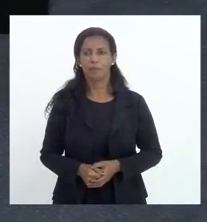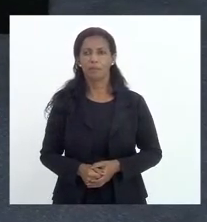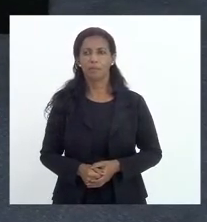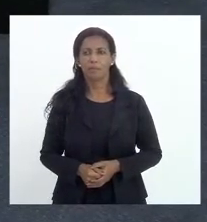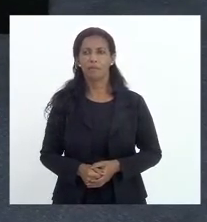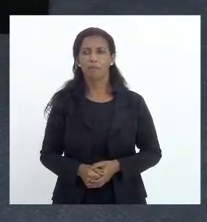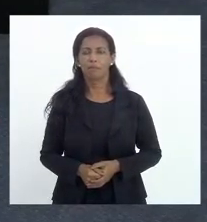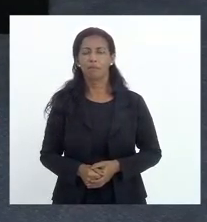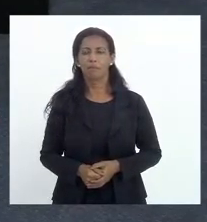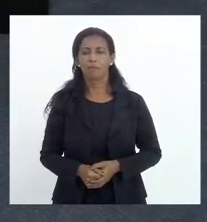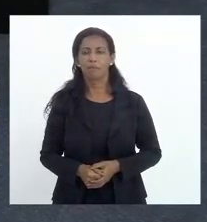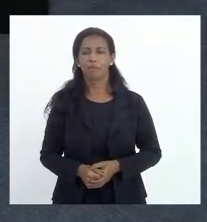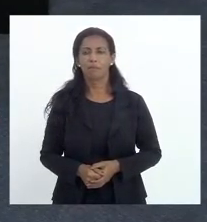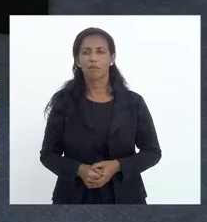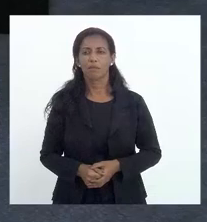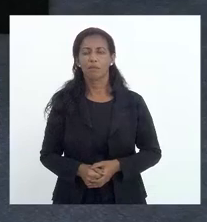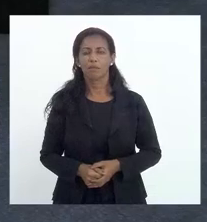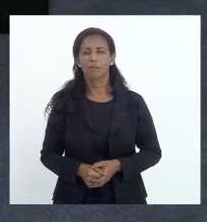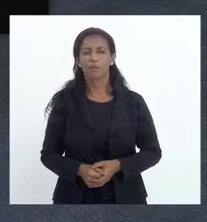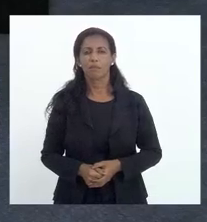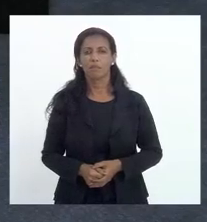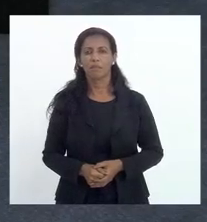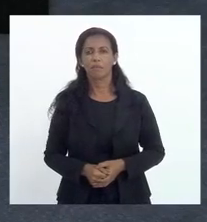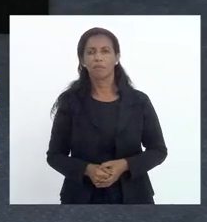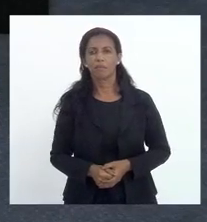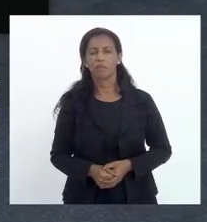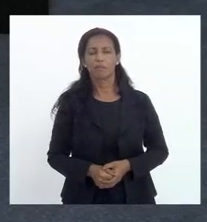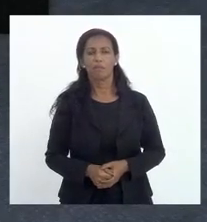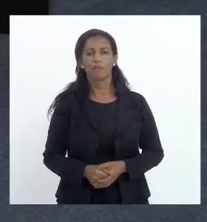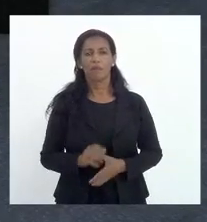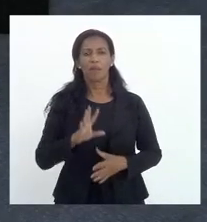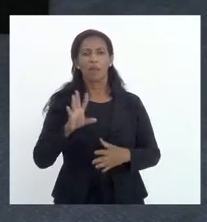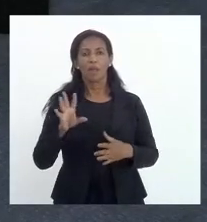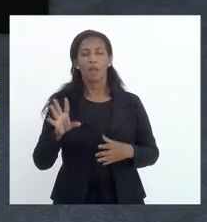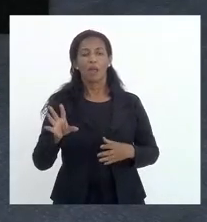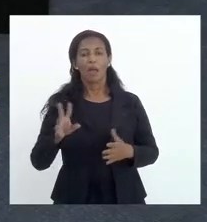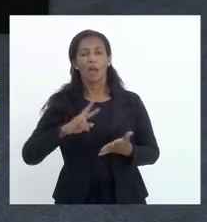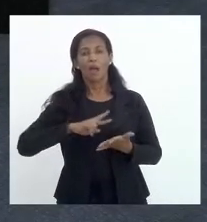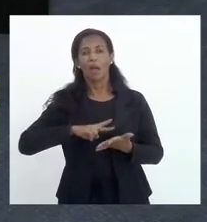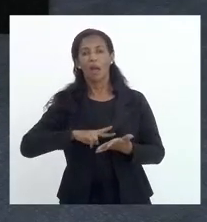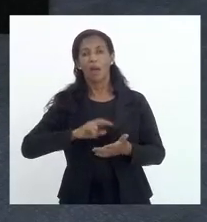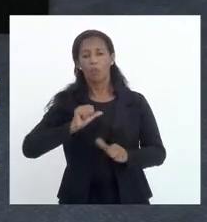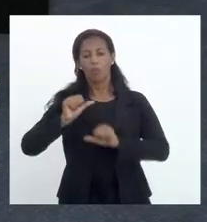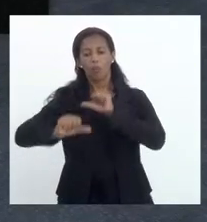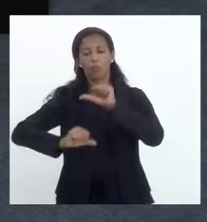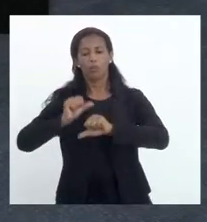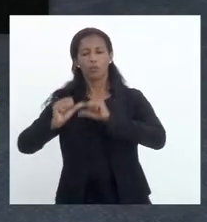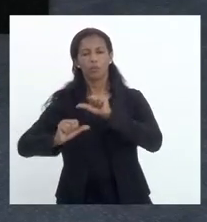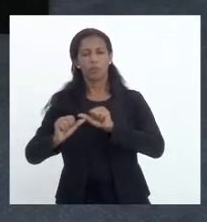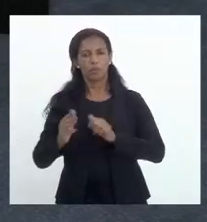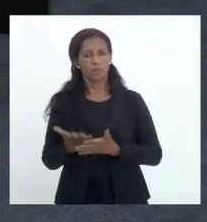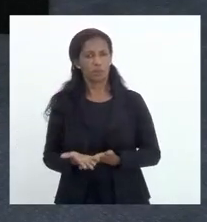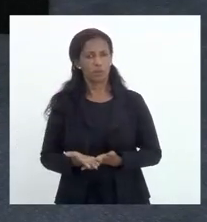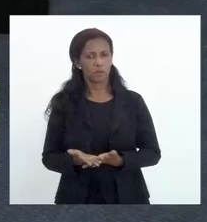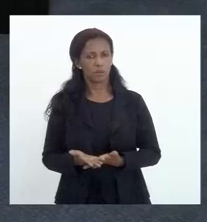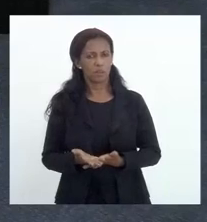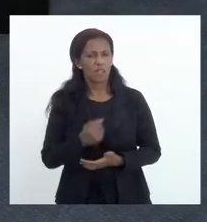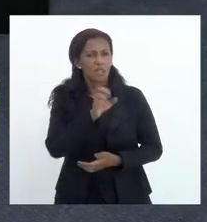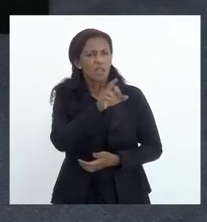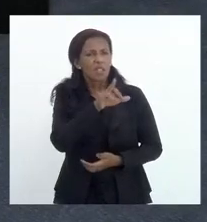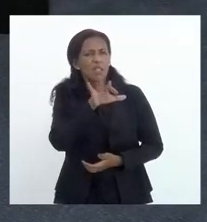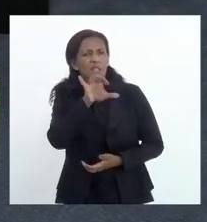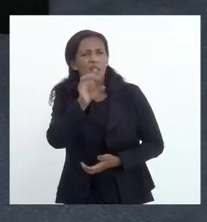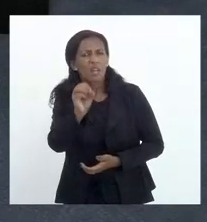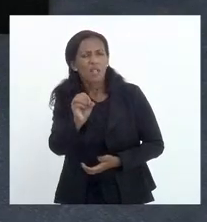lá no que se refere lá a adesão, ou melhor, a alteração, quais as operações de crédito pretende